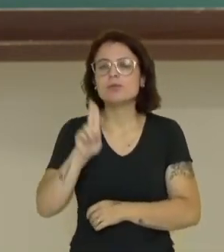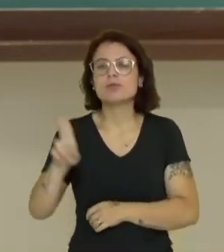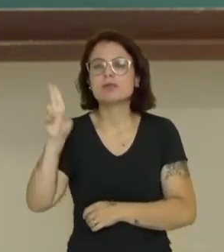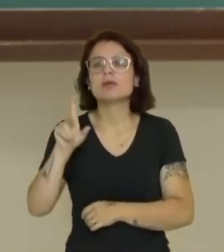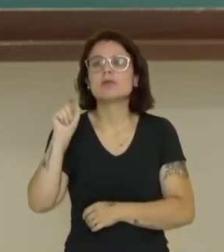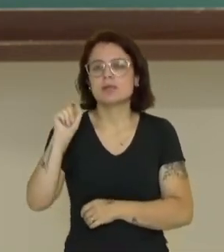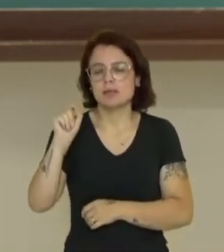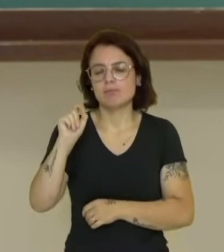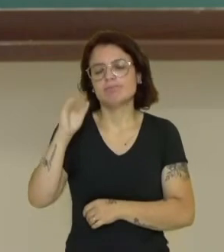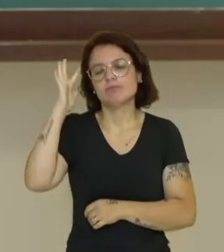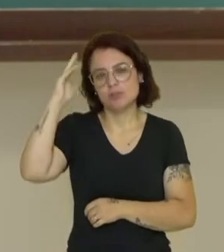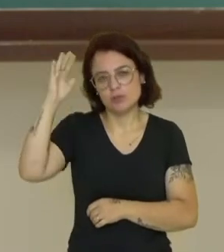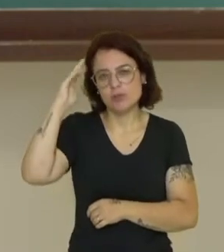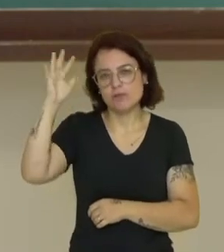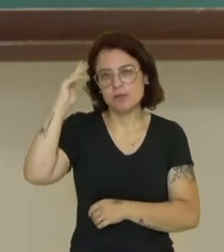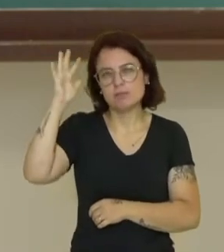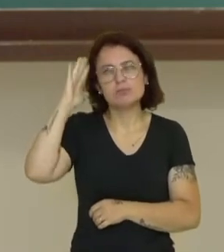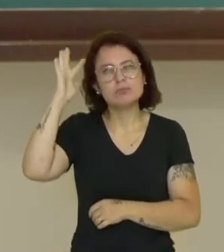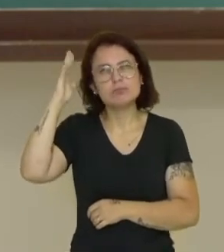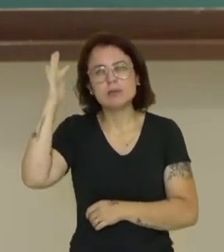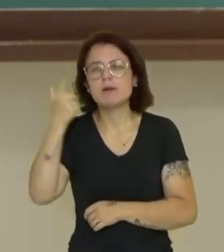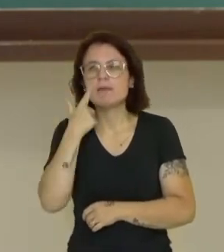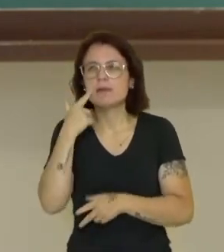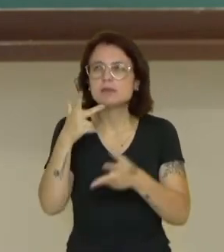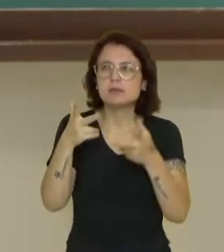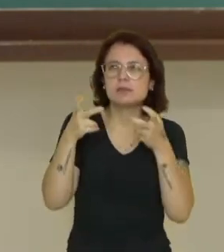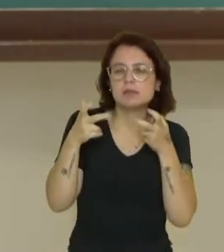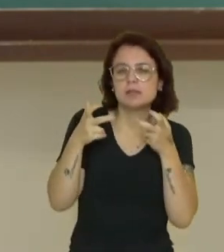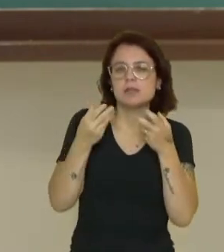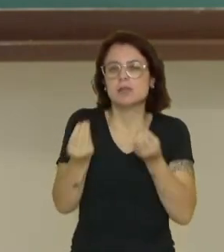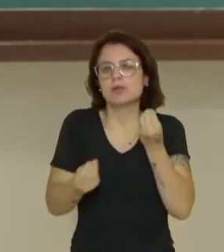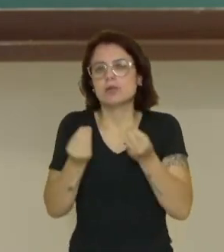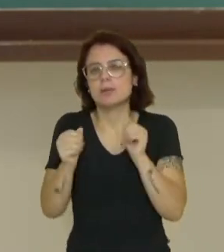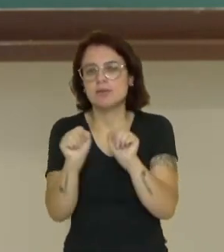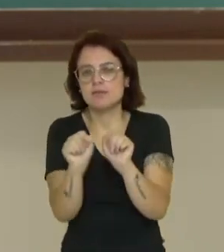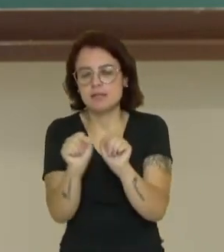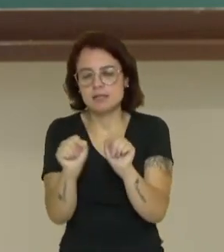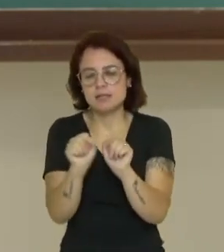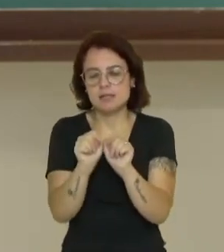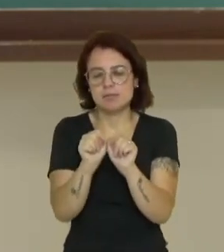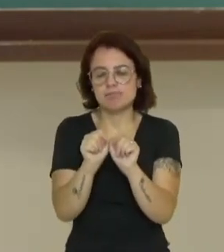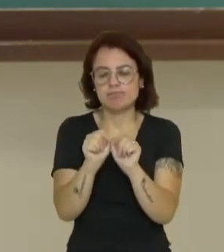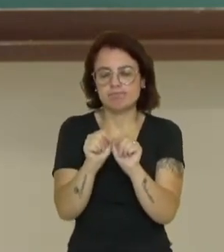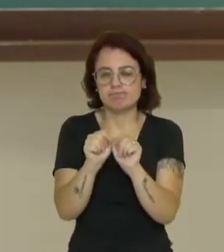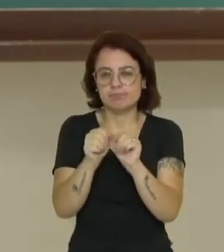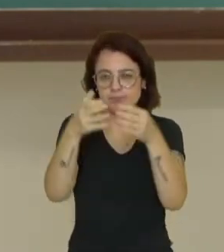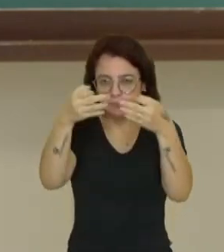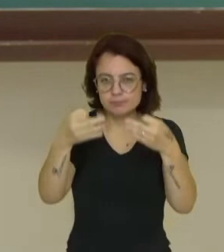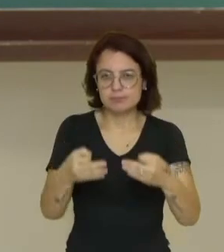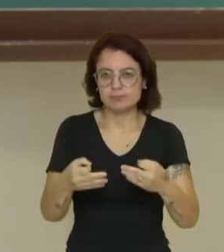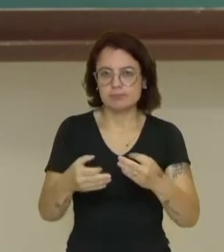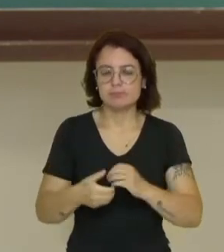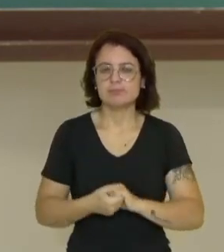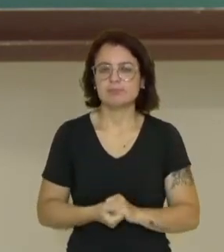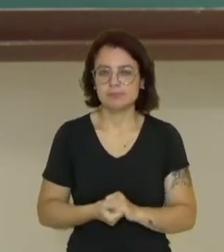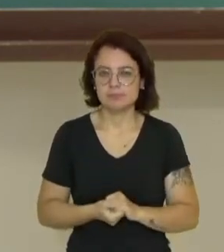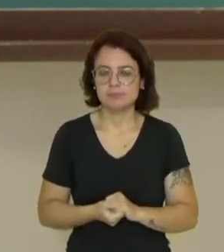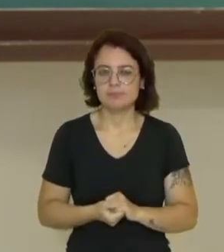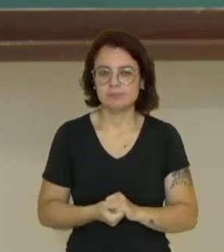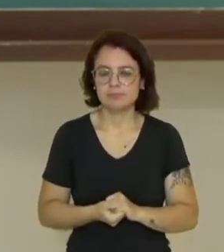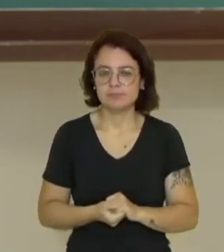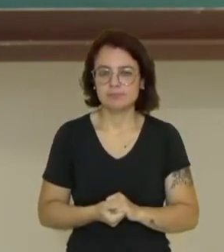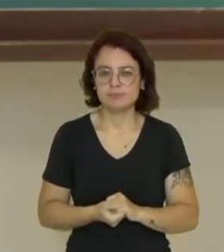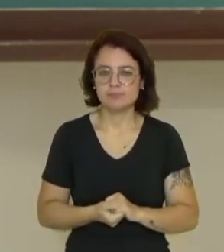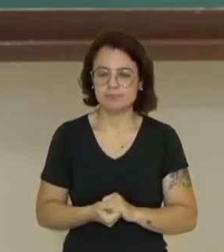a filosofia, para que eu saiba como agir de acordo, né, com a situação a qual me é dada e procurar o